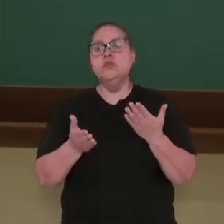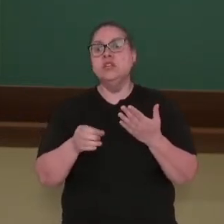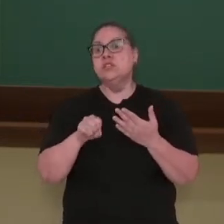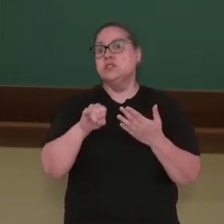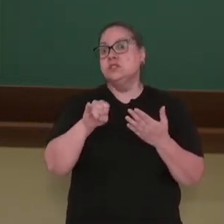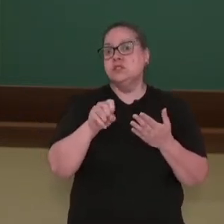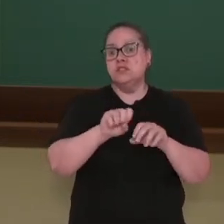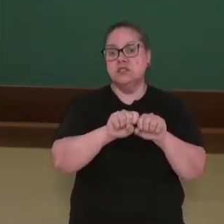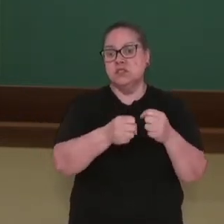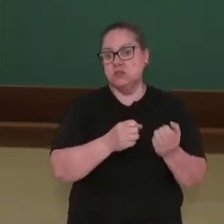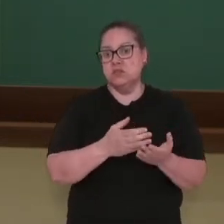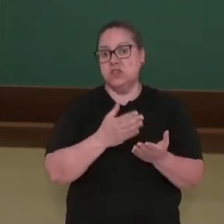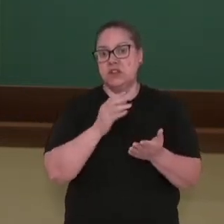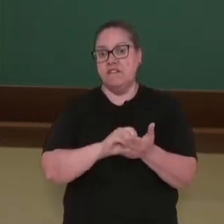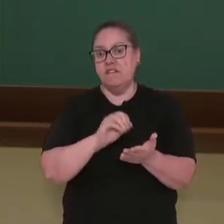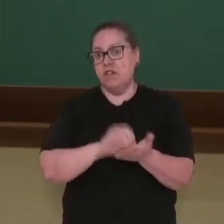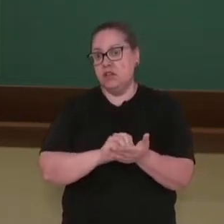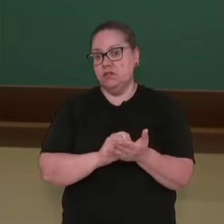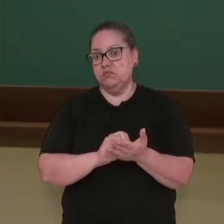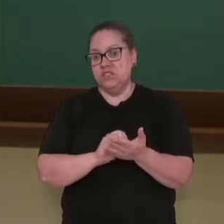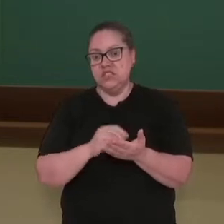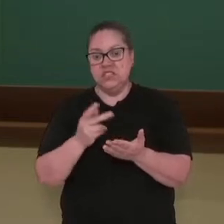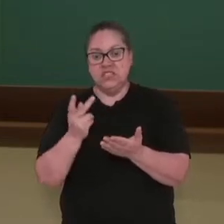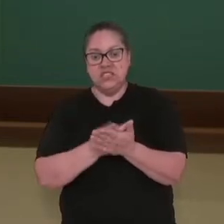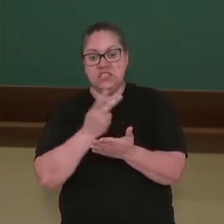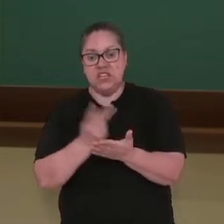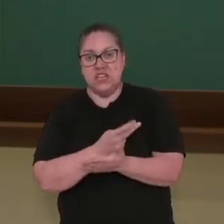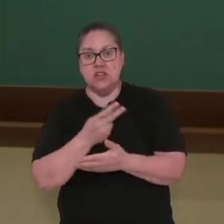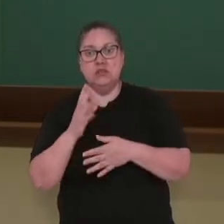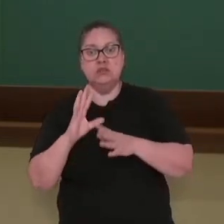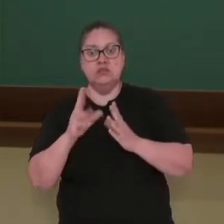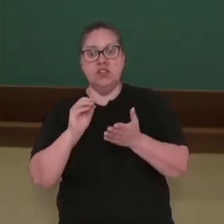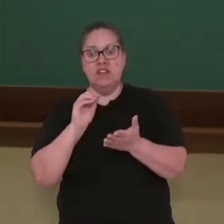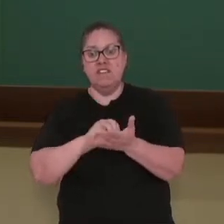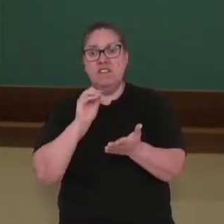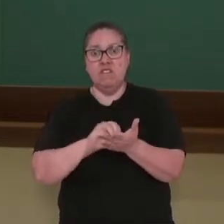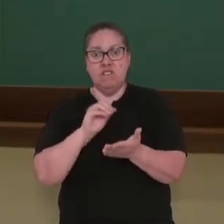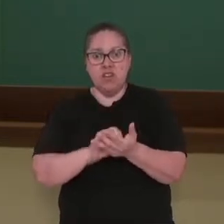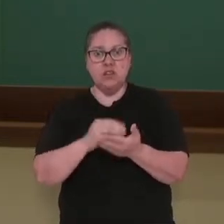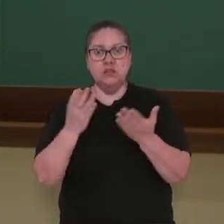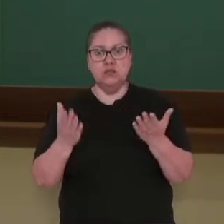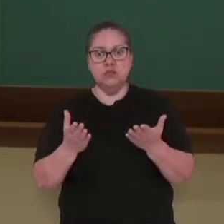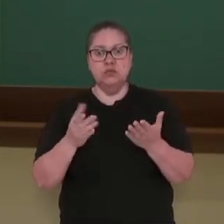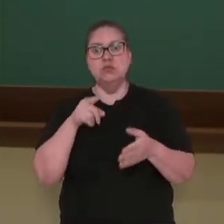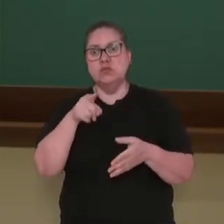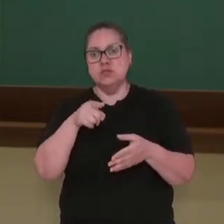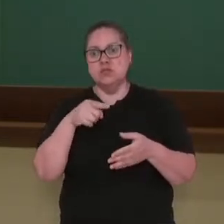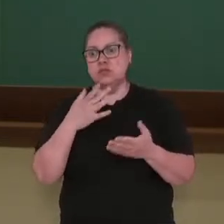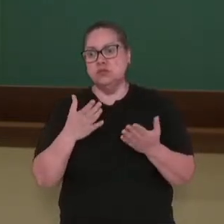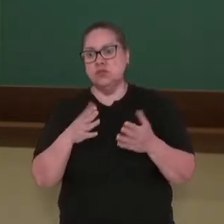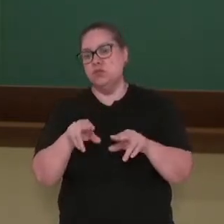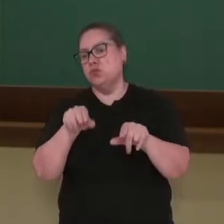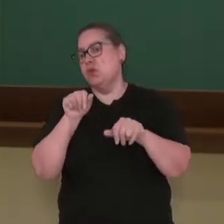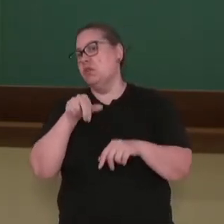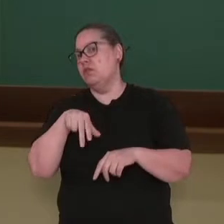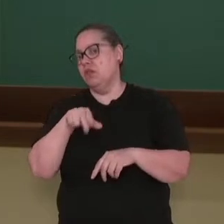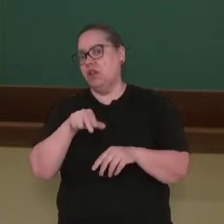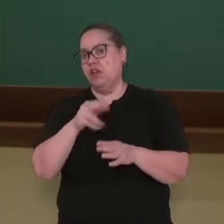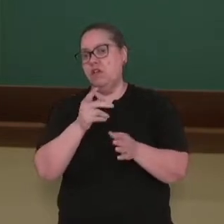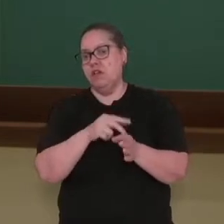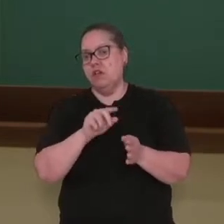parte quebra, vai dar tudo errado, não teve comprometimento, vai falhar com você provavelmente nunca mais vai voltar